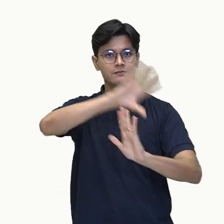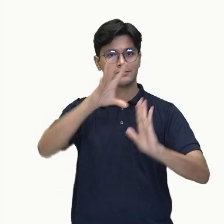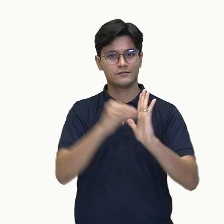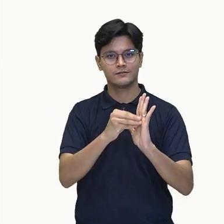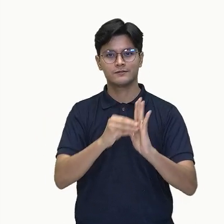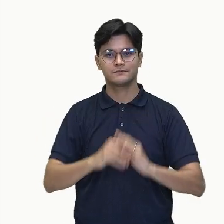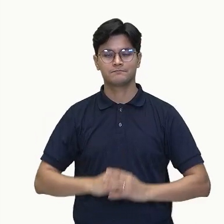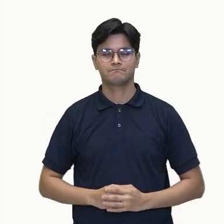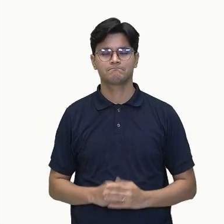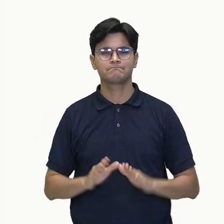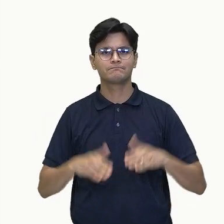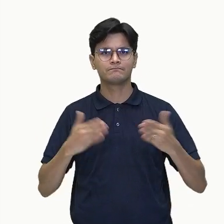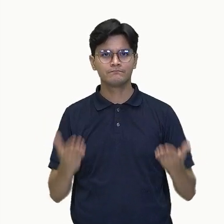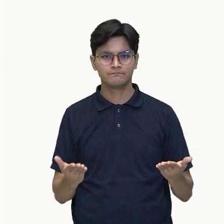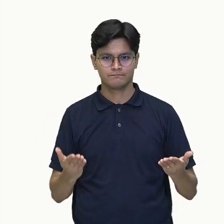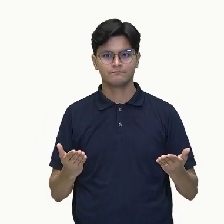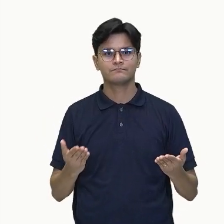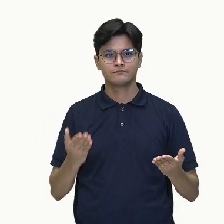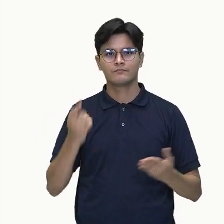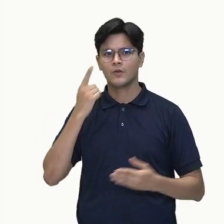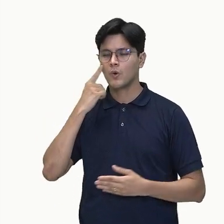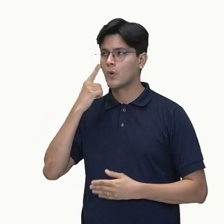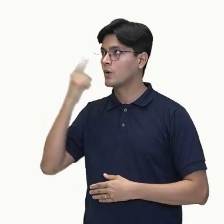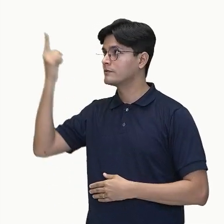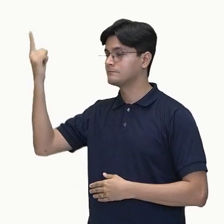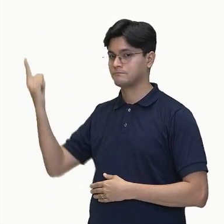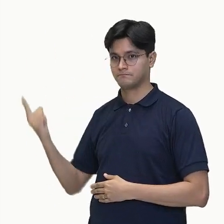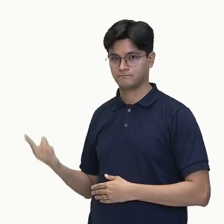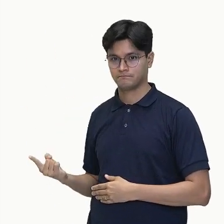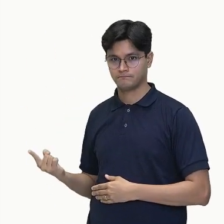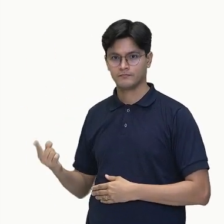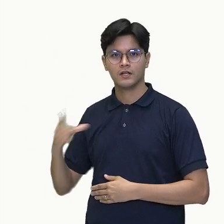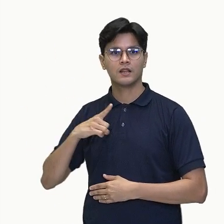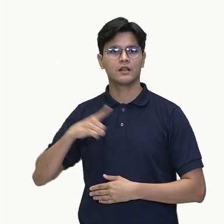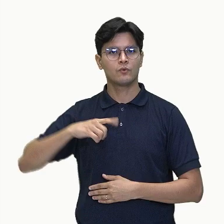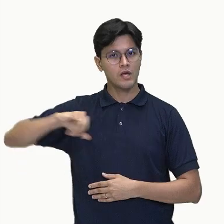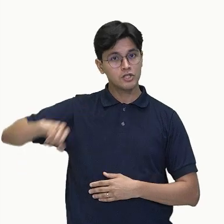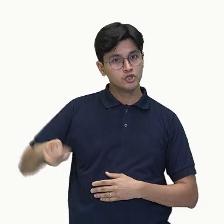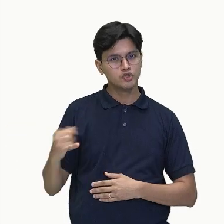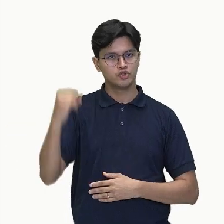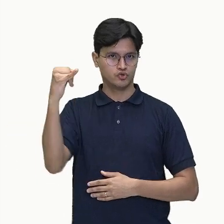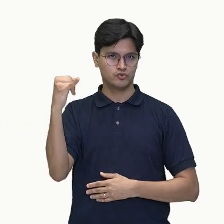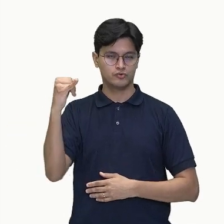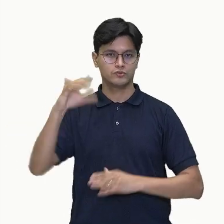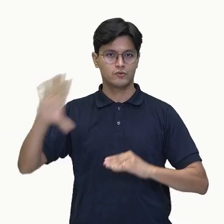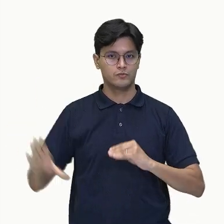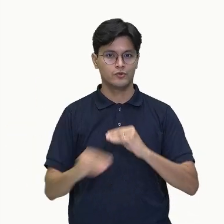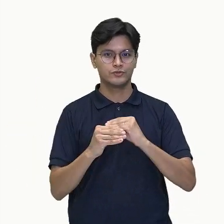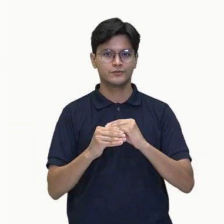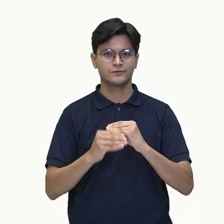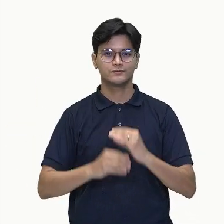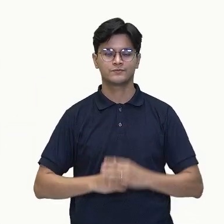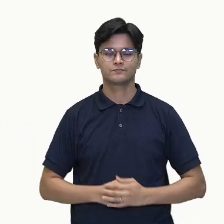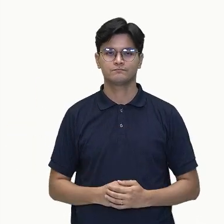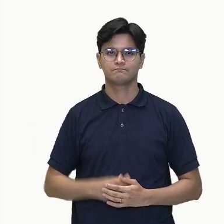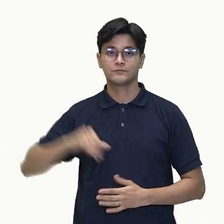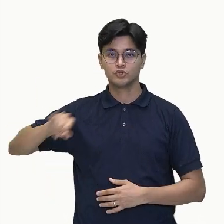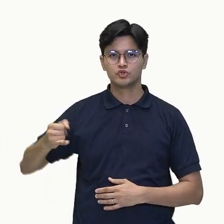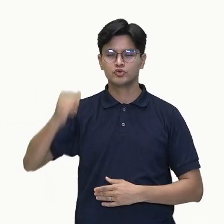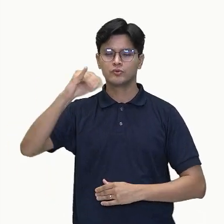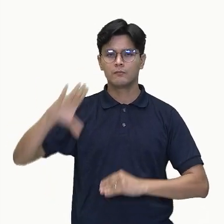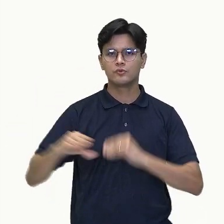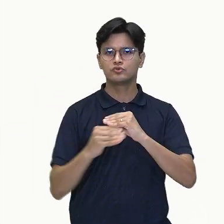só. Você acompanha conosco aqui na tela que nós temos os juros compostos. Para os juros compostos, a gente utiliza a